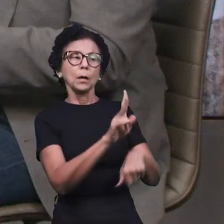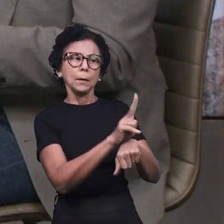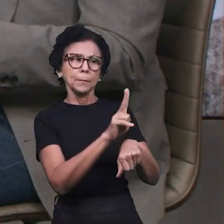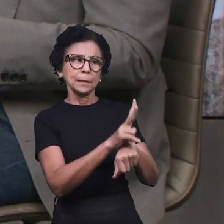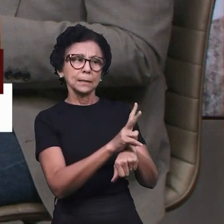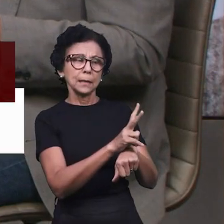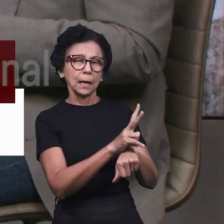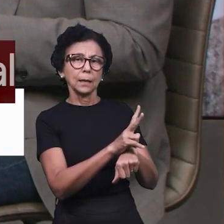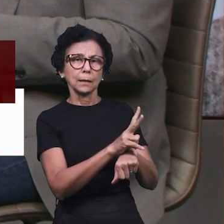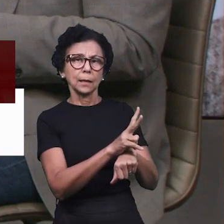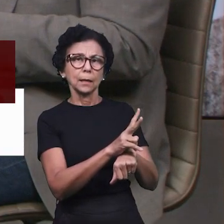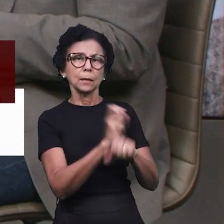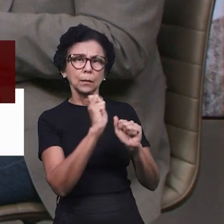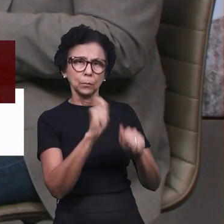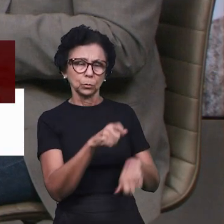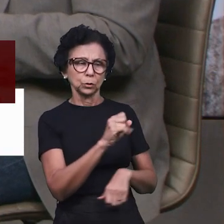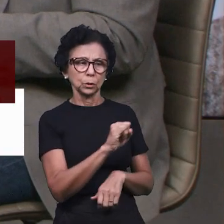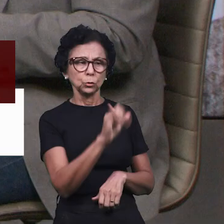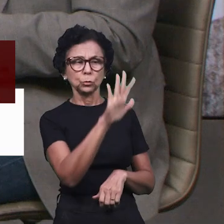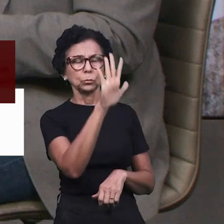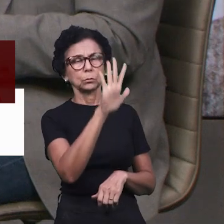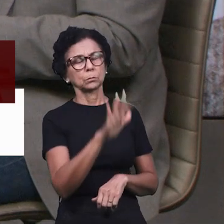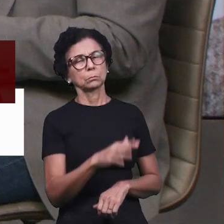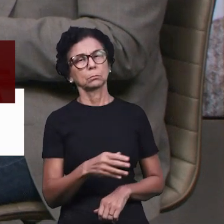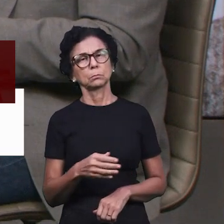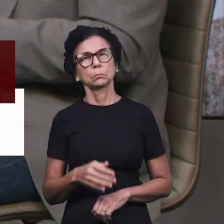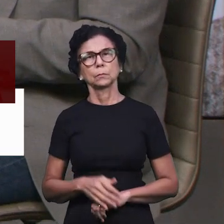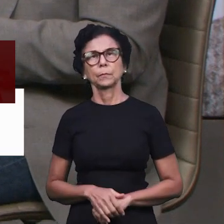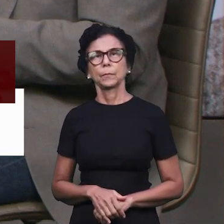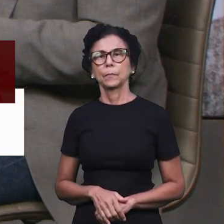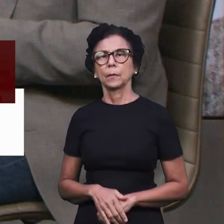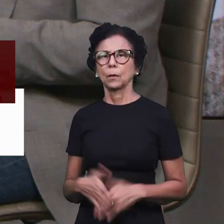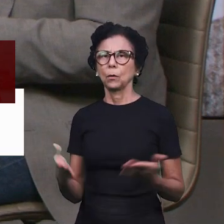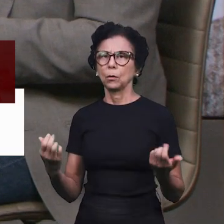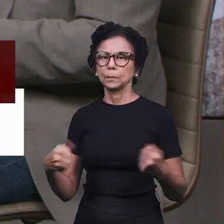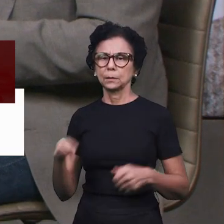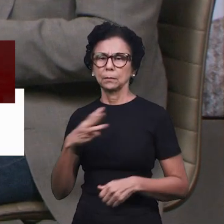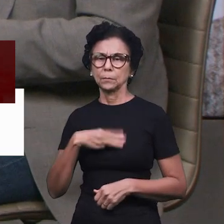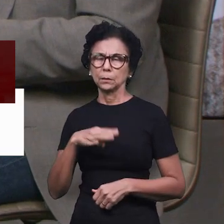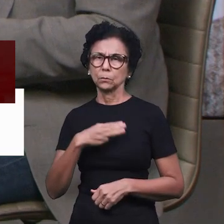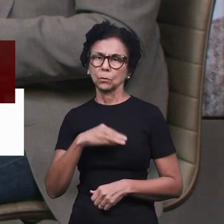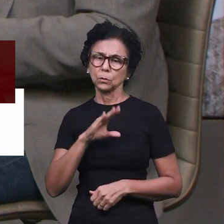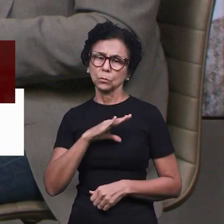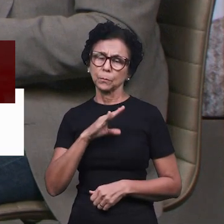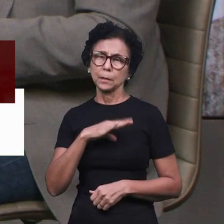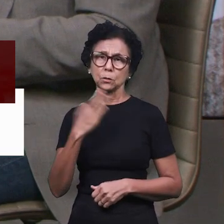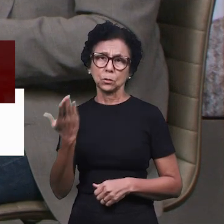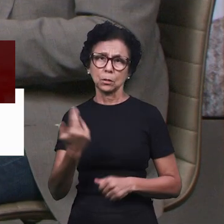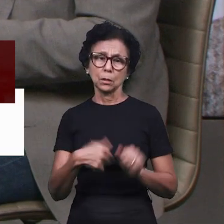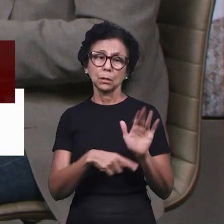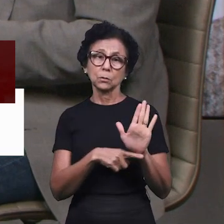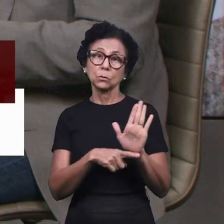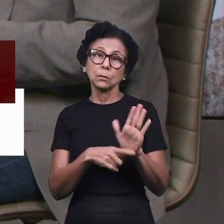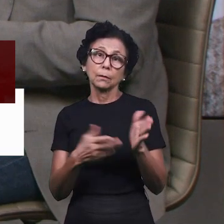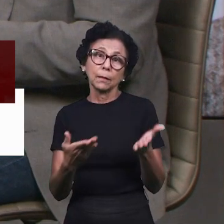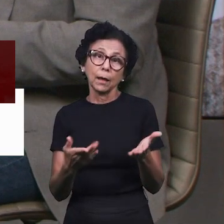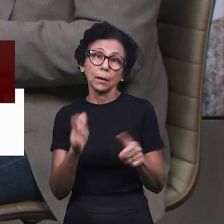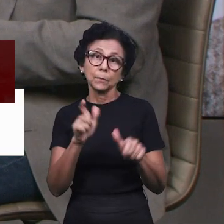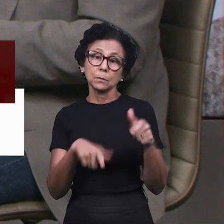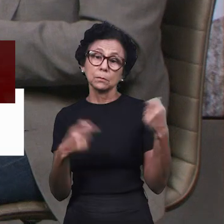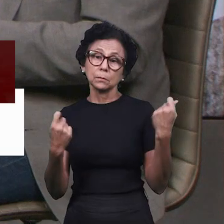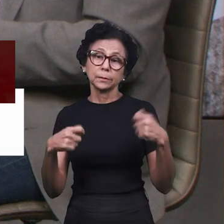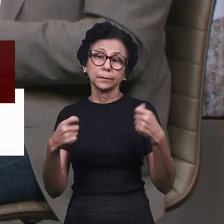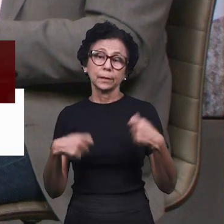ensinar, pastor, o exercício da misericórdia com seu irmão, Com seu né? Da irmão. compaixão, né? Do estender a mão no caso de